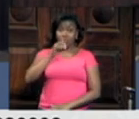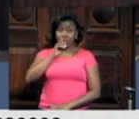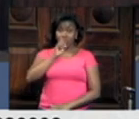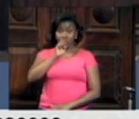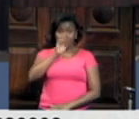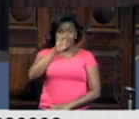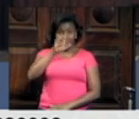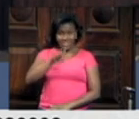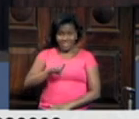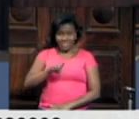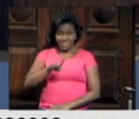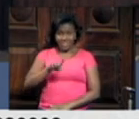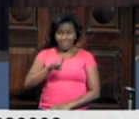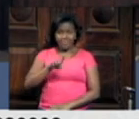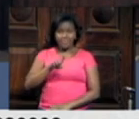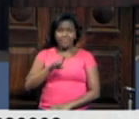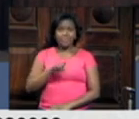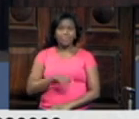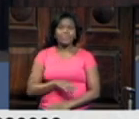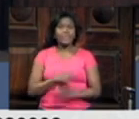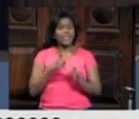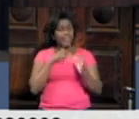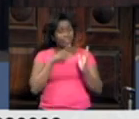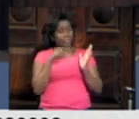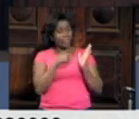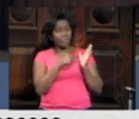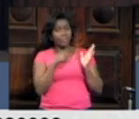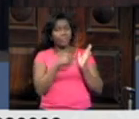Casado. Está aqui.